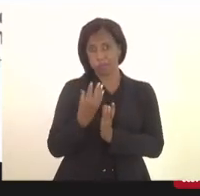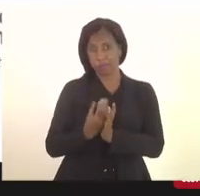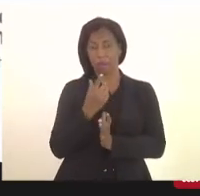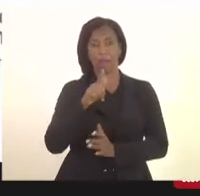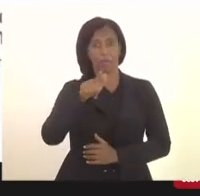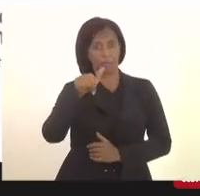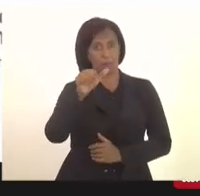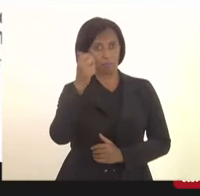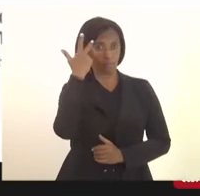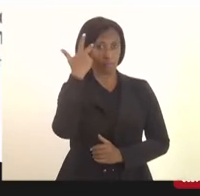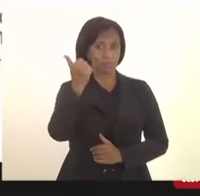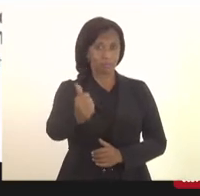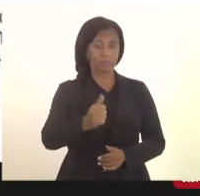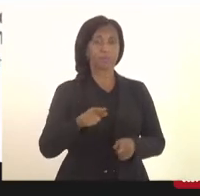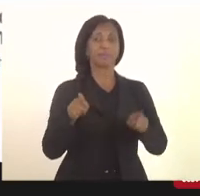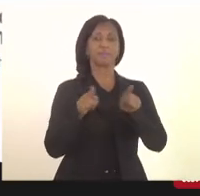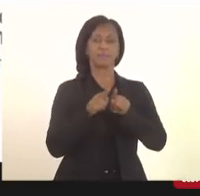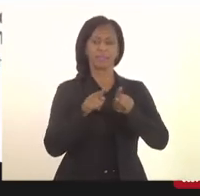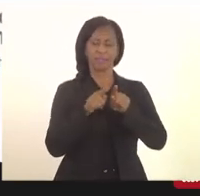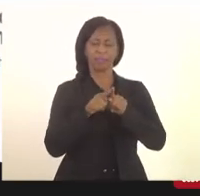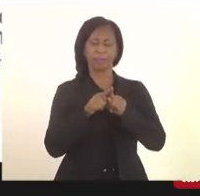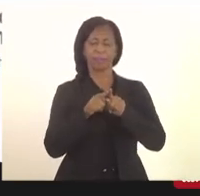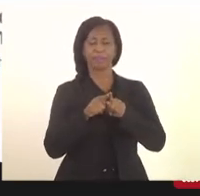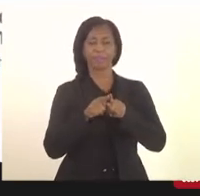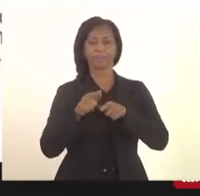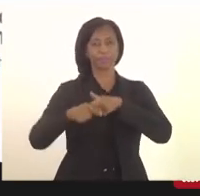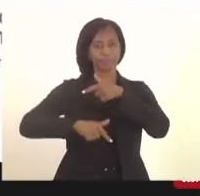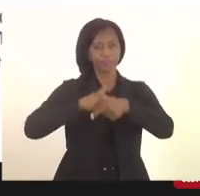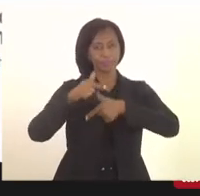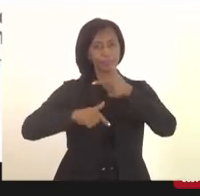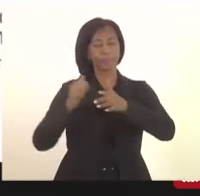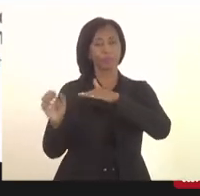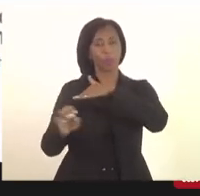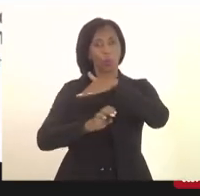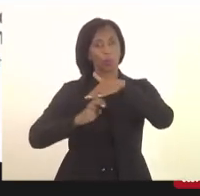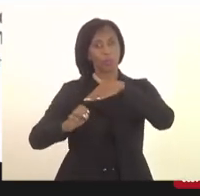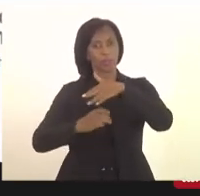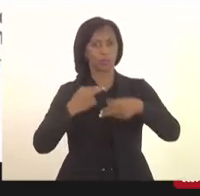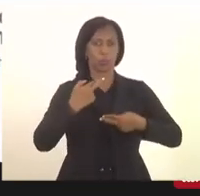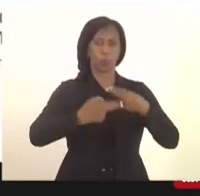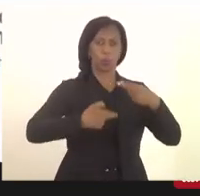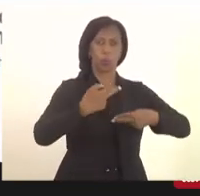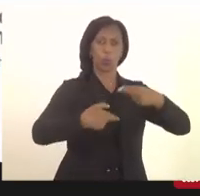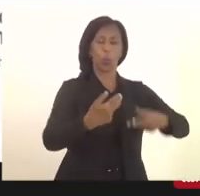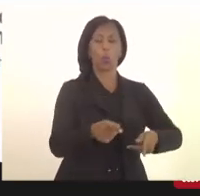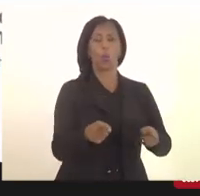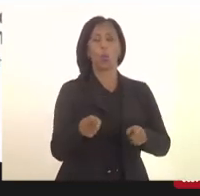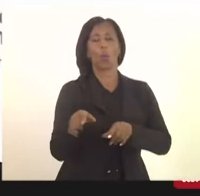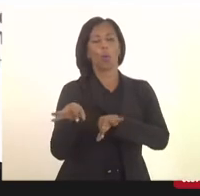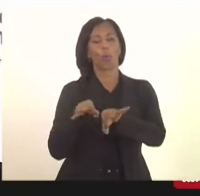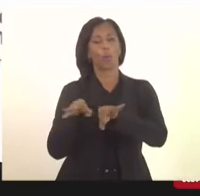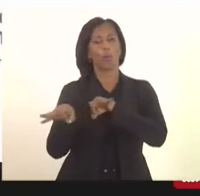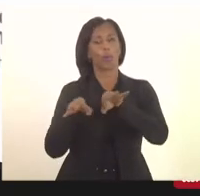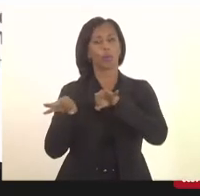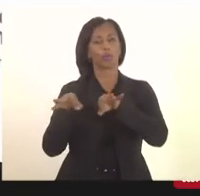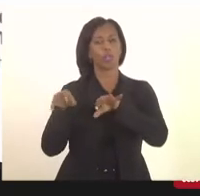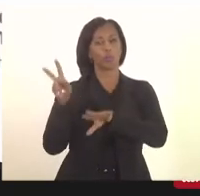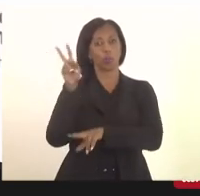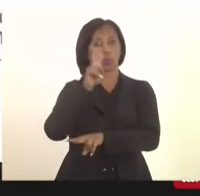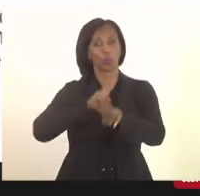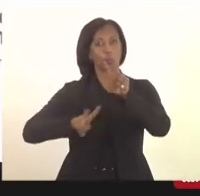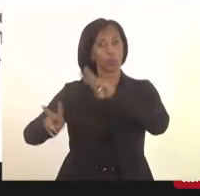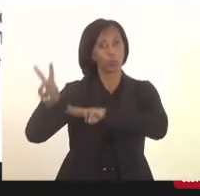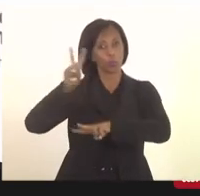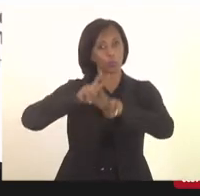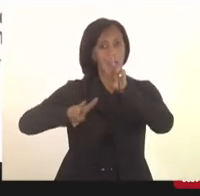natural. Também atuamos em energias renováveis, com projetos em eólica,